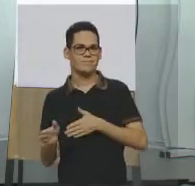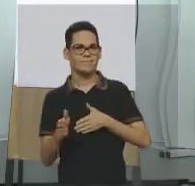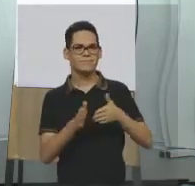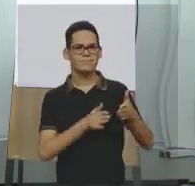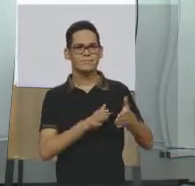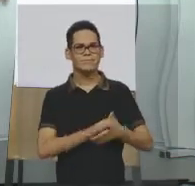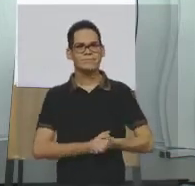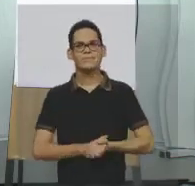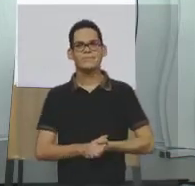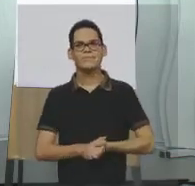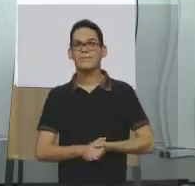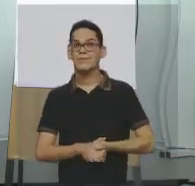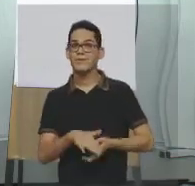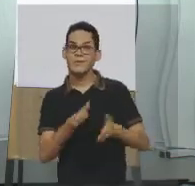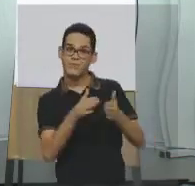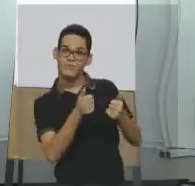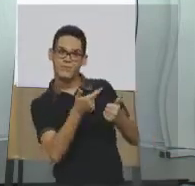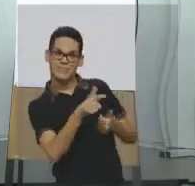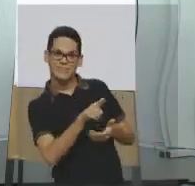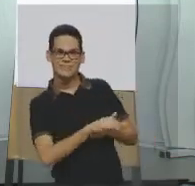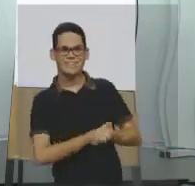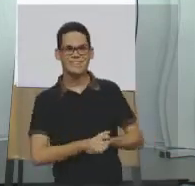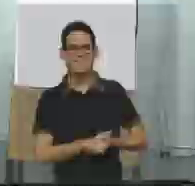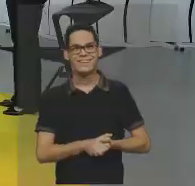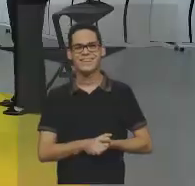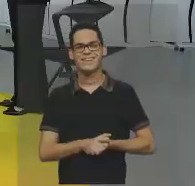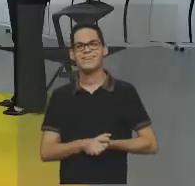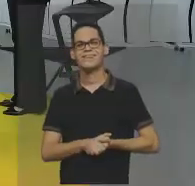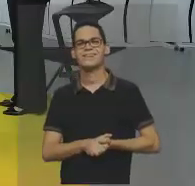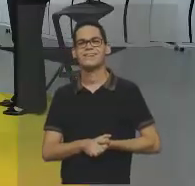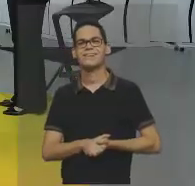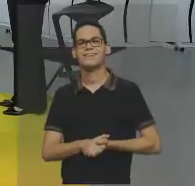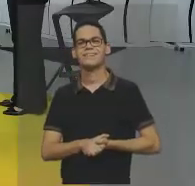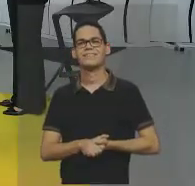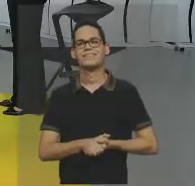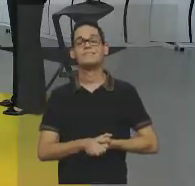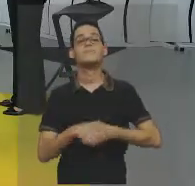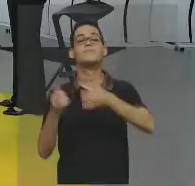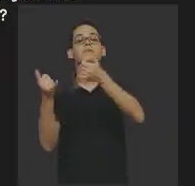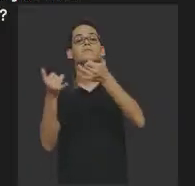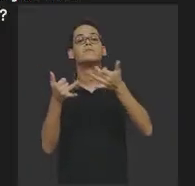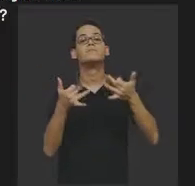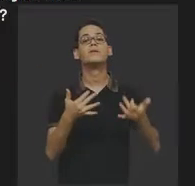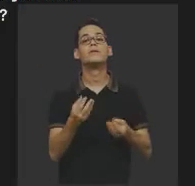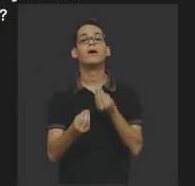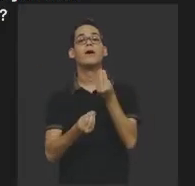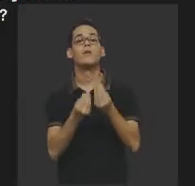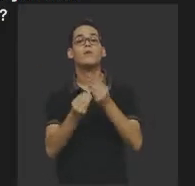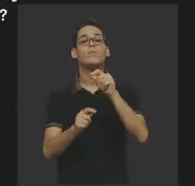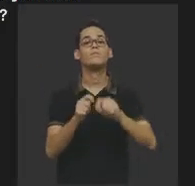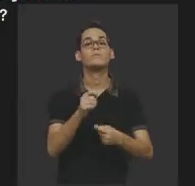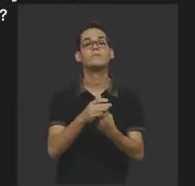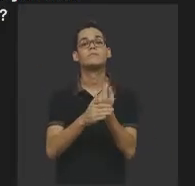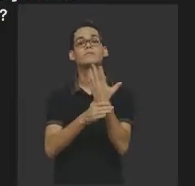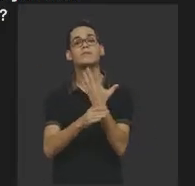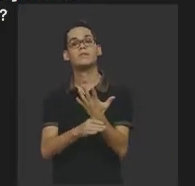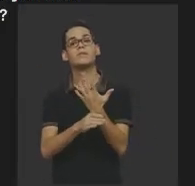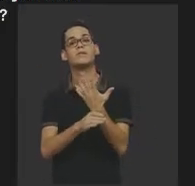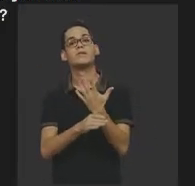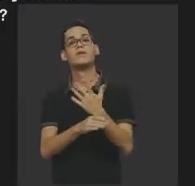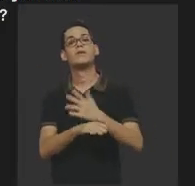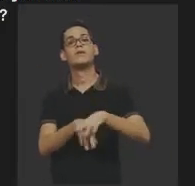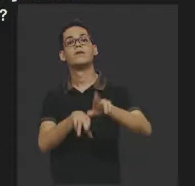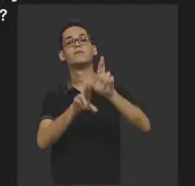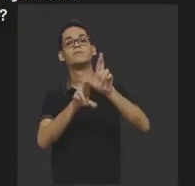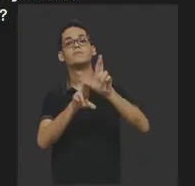Mais uma vez, explorar um pouquinho, Daniela. Não, com certeza, vamos lá. Explique como se origina o fenômeno natural